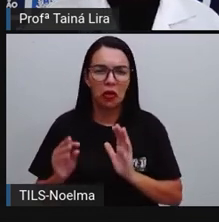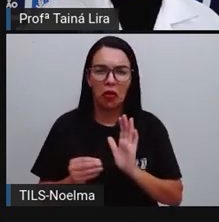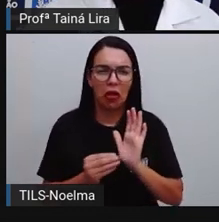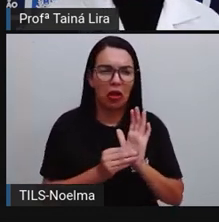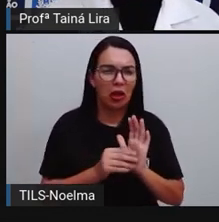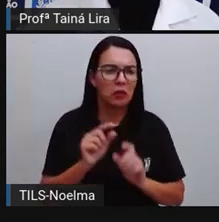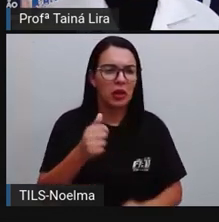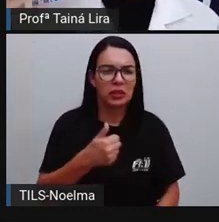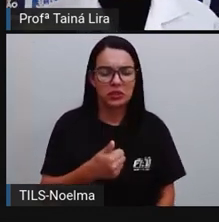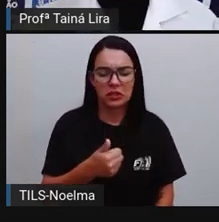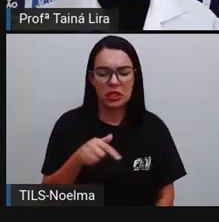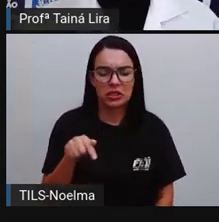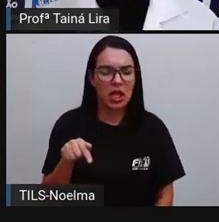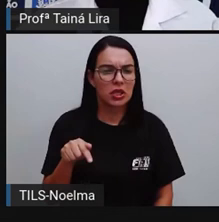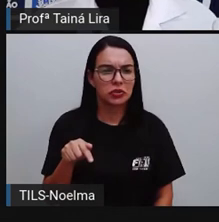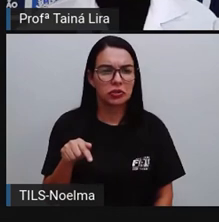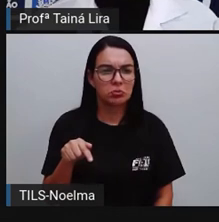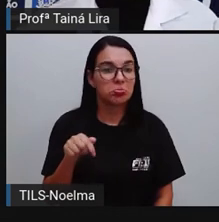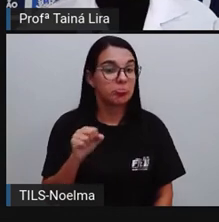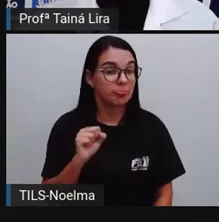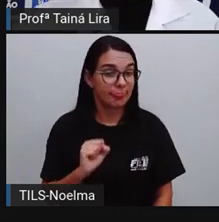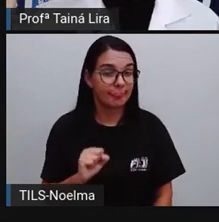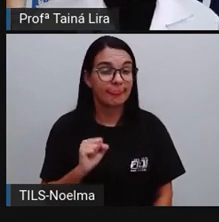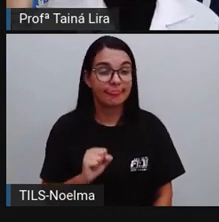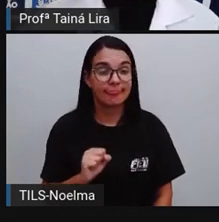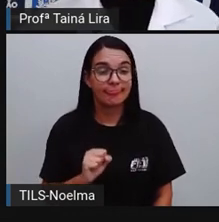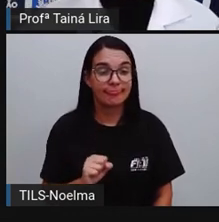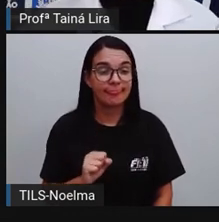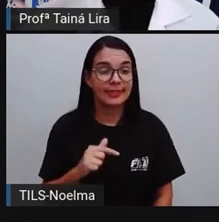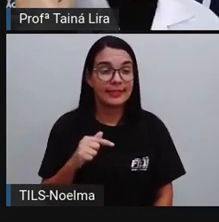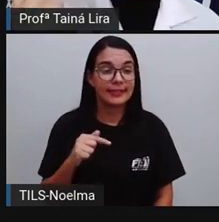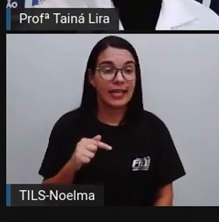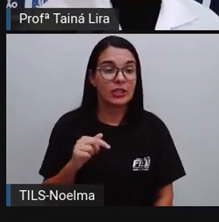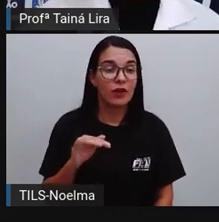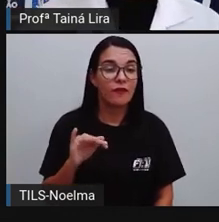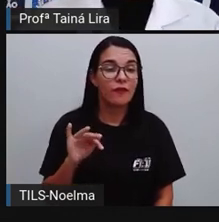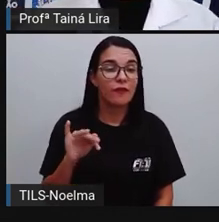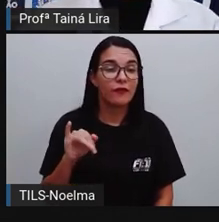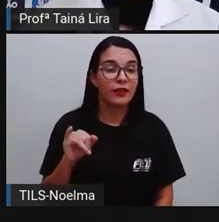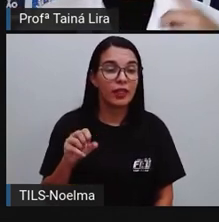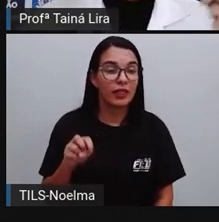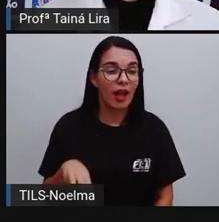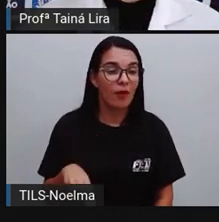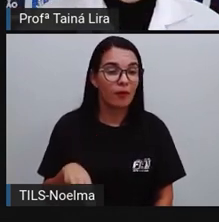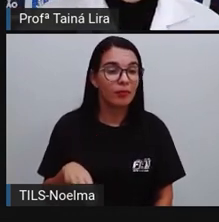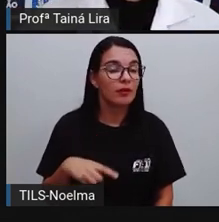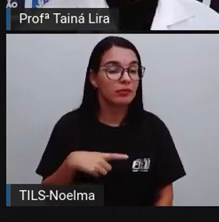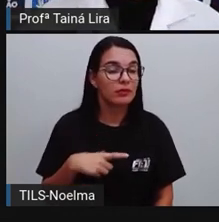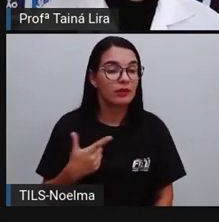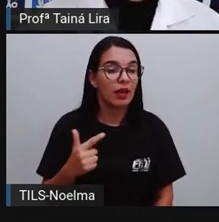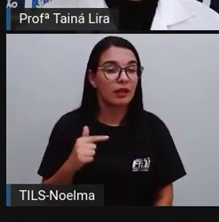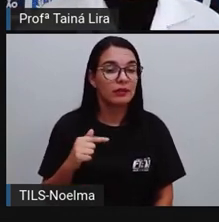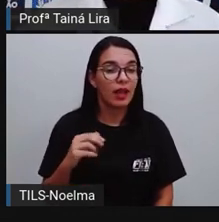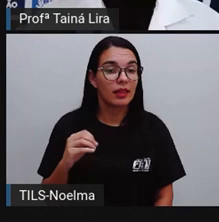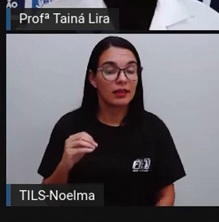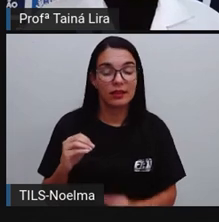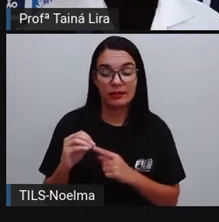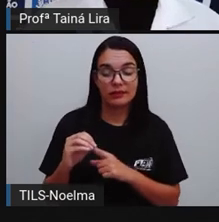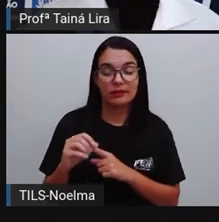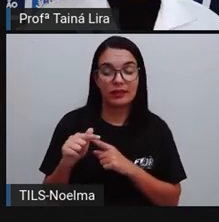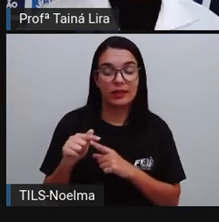tá o 17 é o número que o 7 aparece no final 70 ele aparece no início